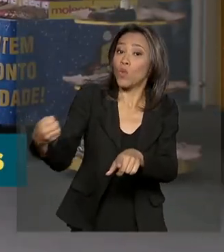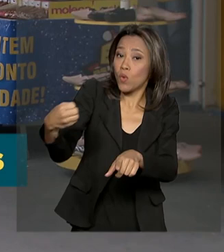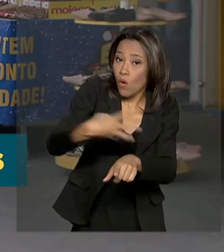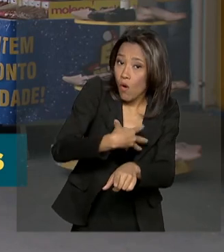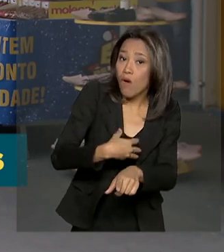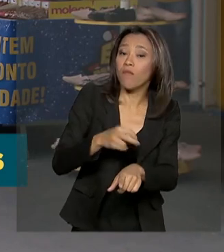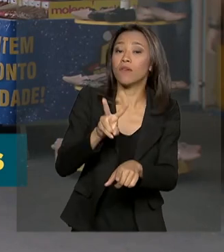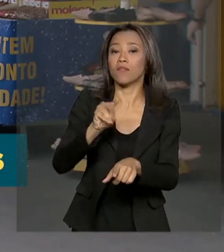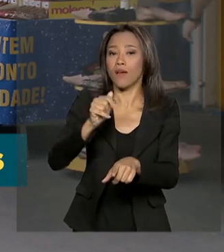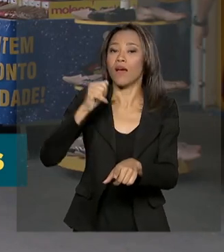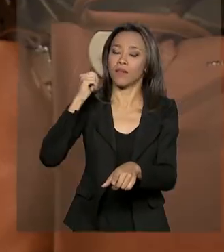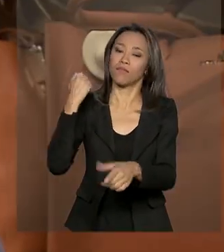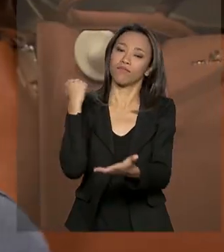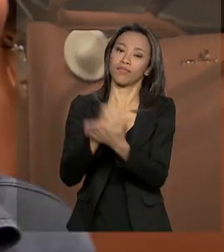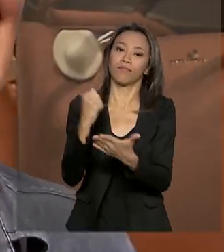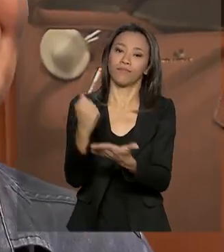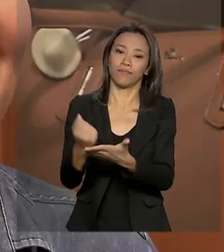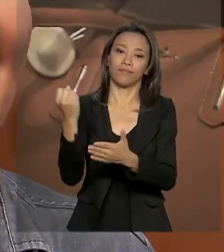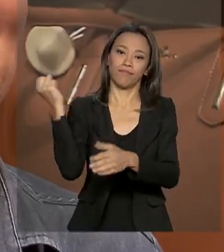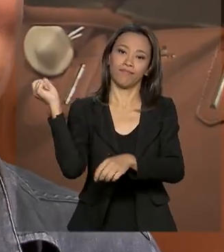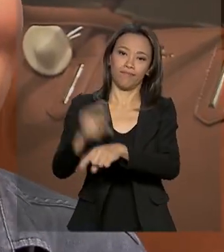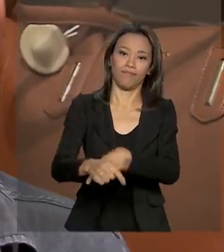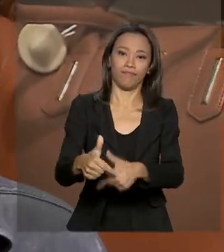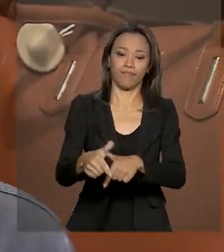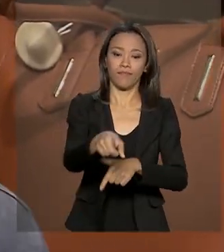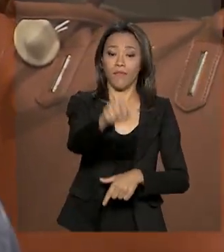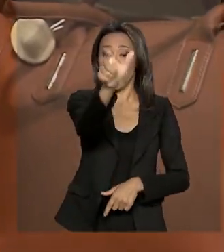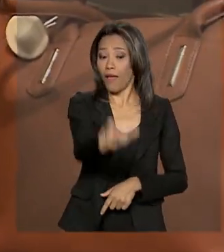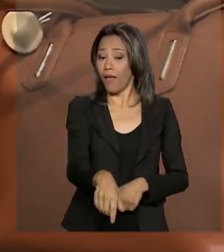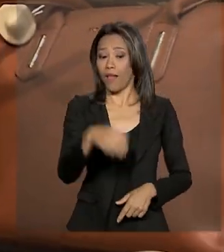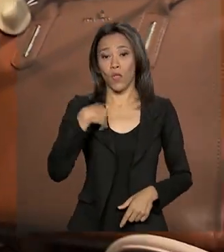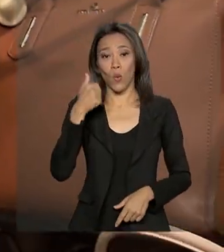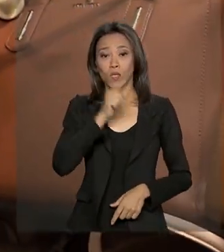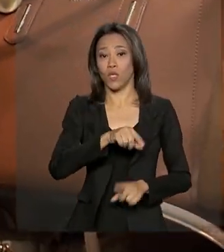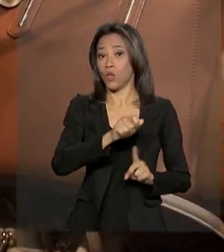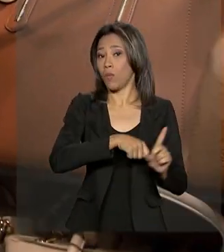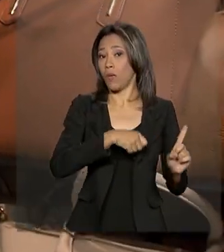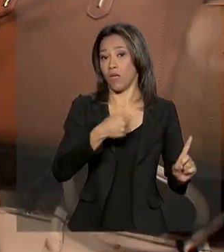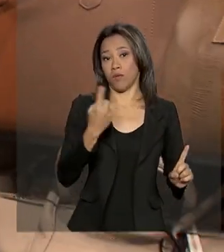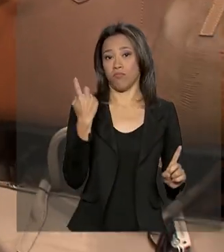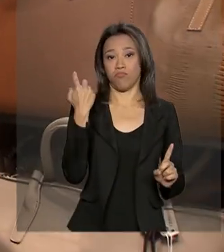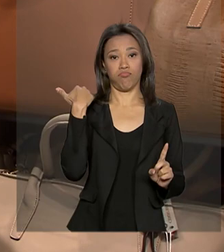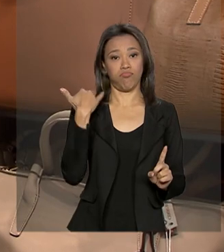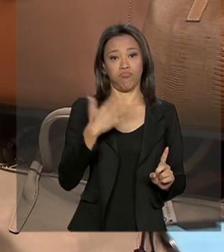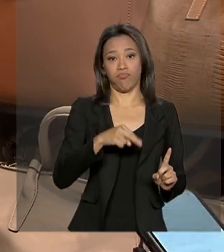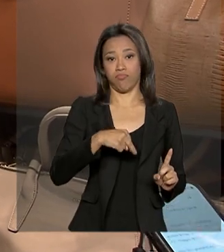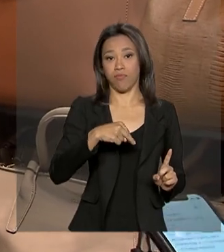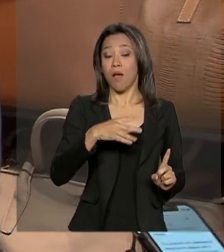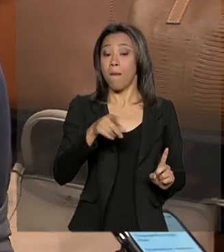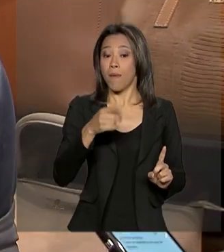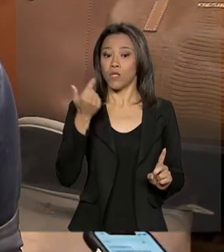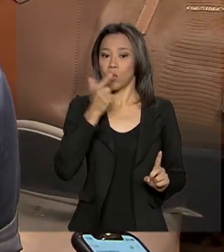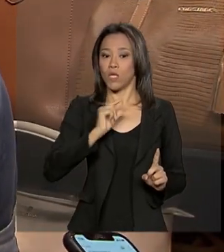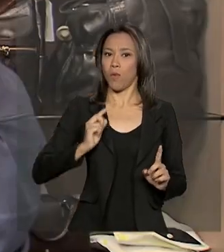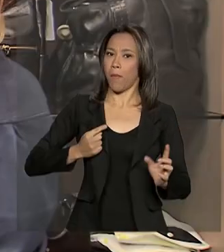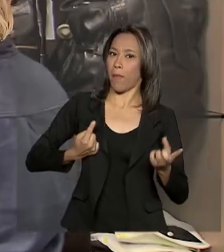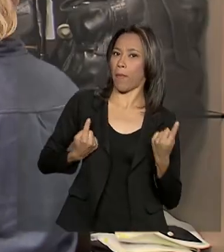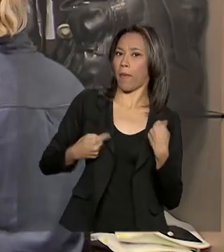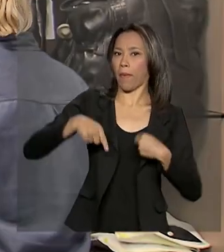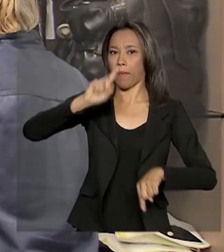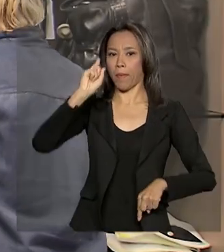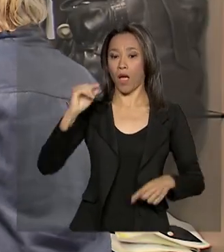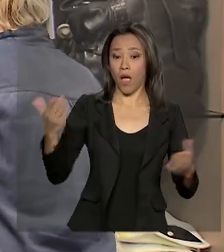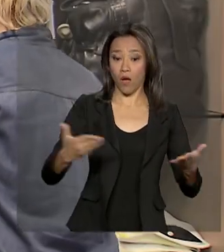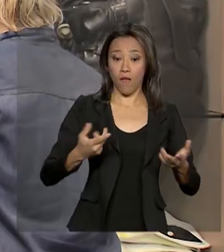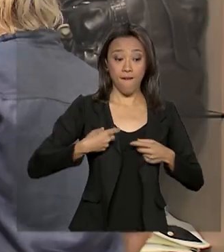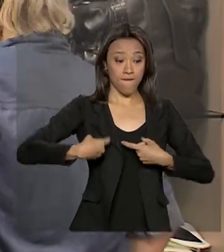com carteira assinada é de não conseguir um emprego novo em novembro mas recebeu uma promoção no trabalho passou